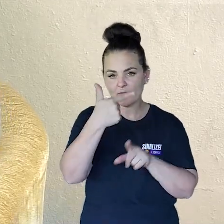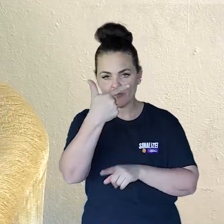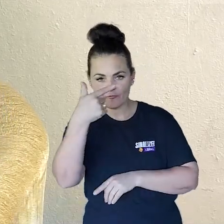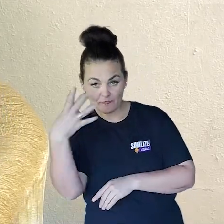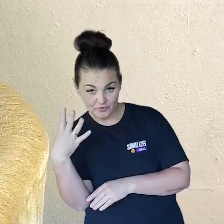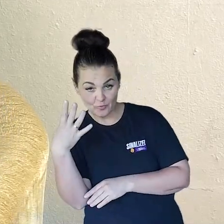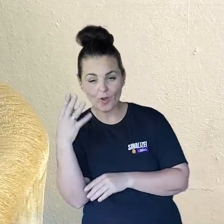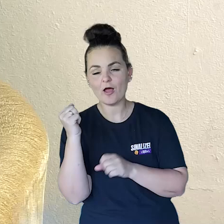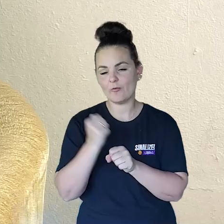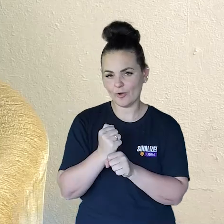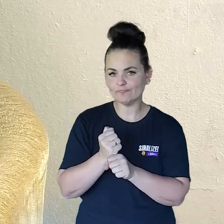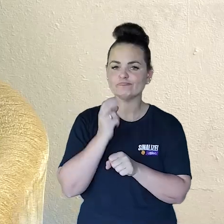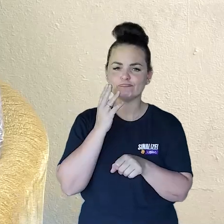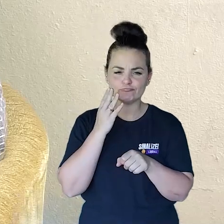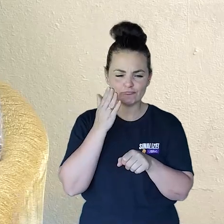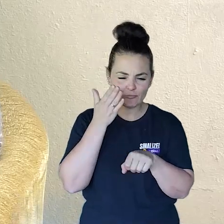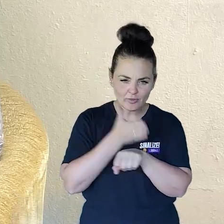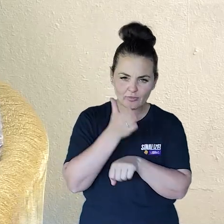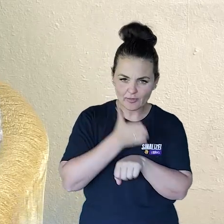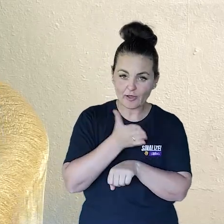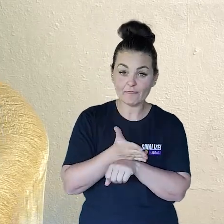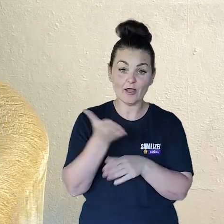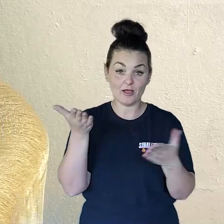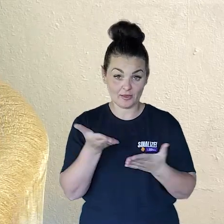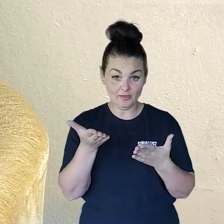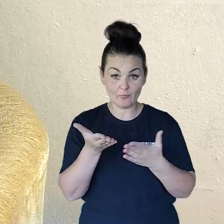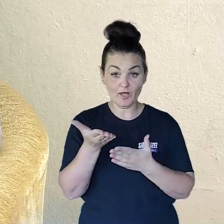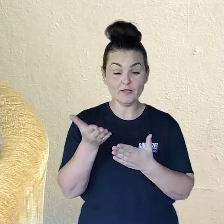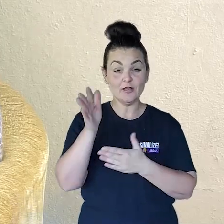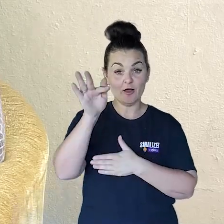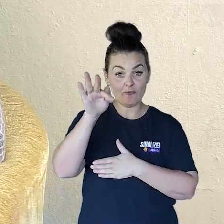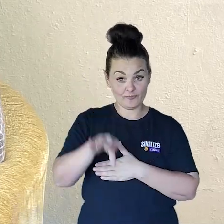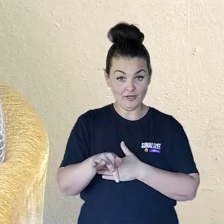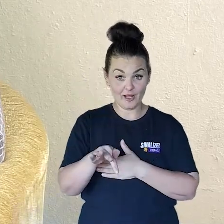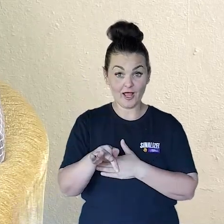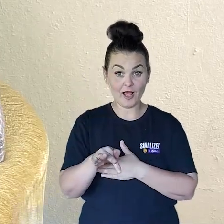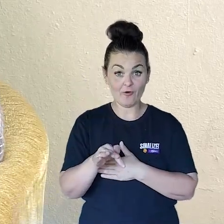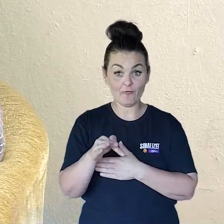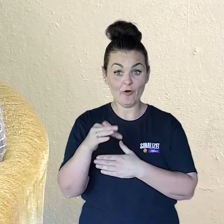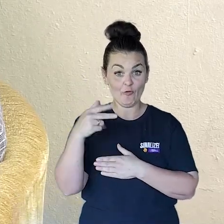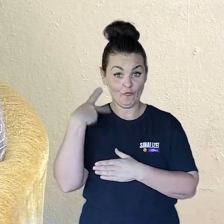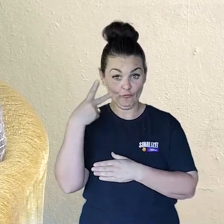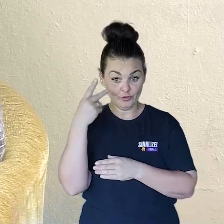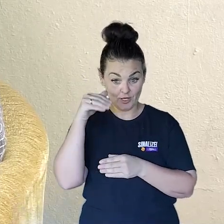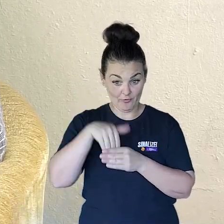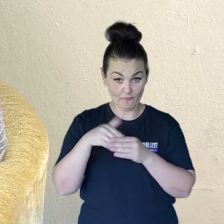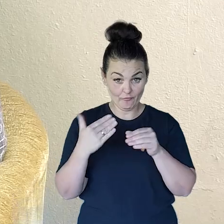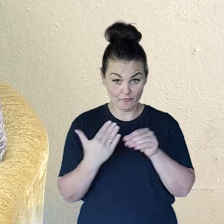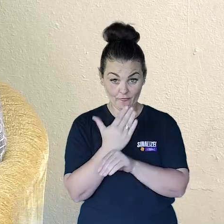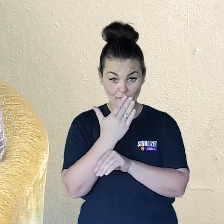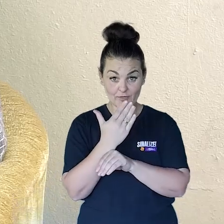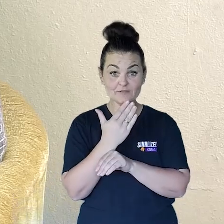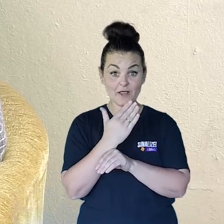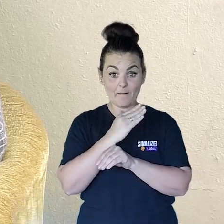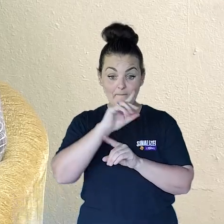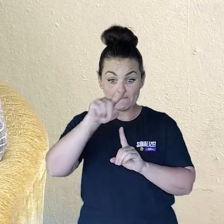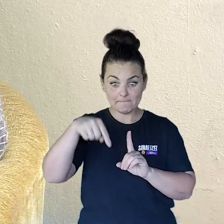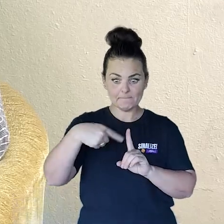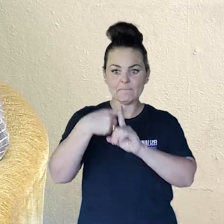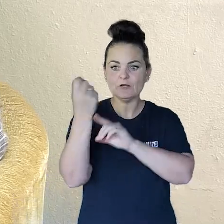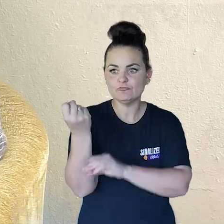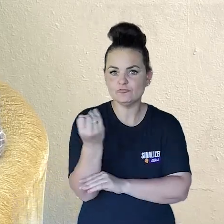praticamente dobrei a votação, essa última eu mais que dobrei. E isso sempre ela teve